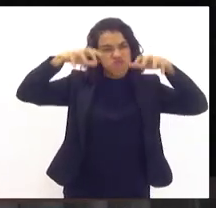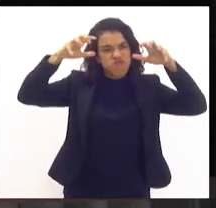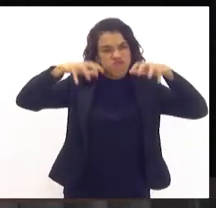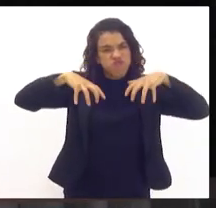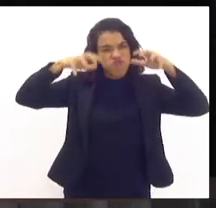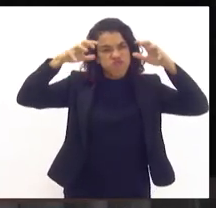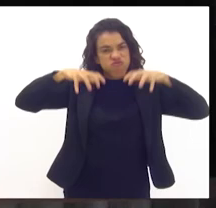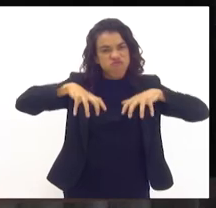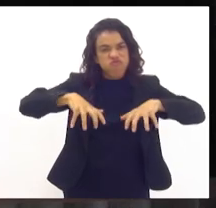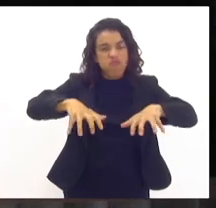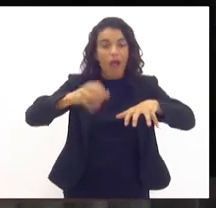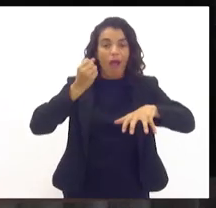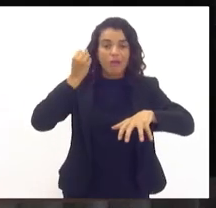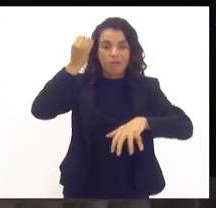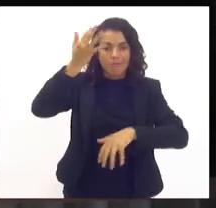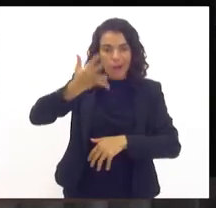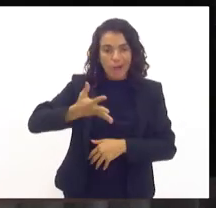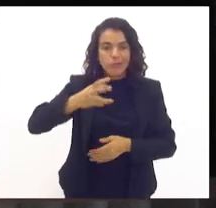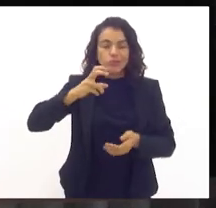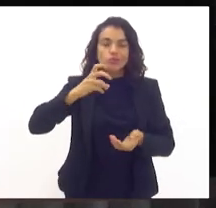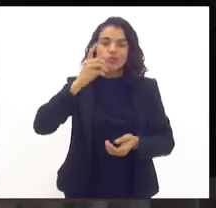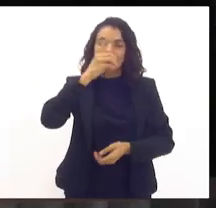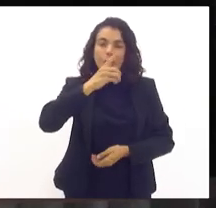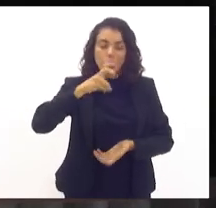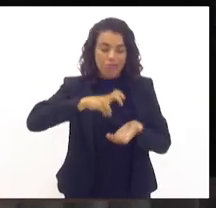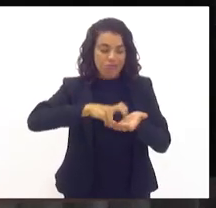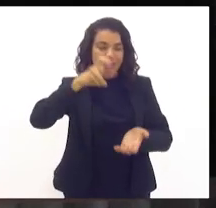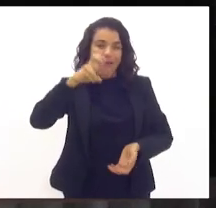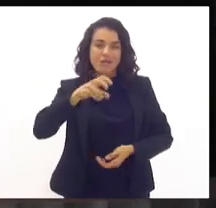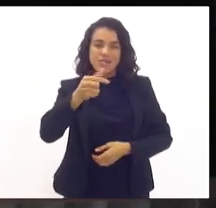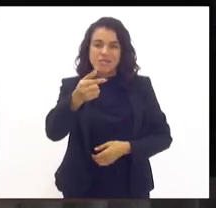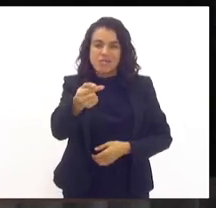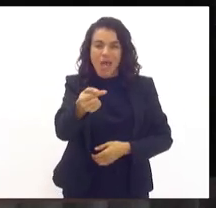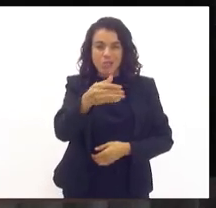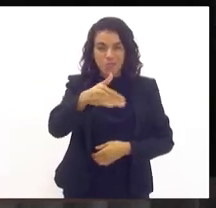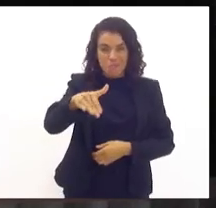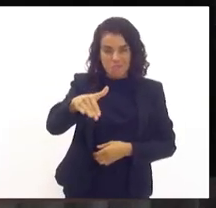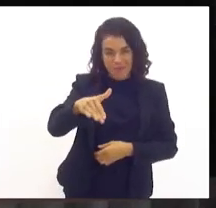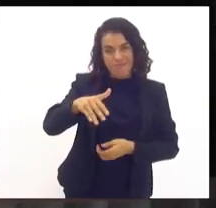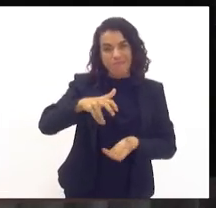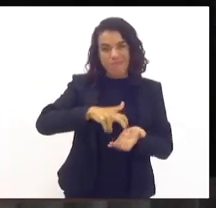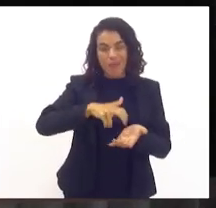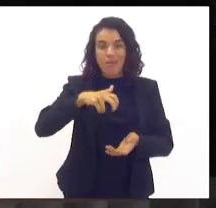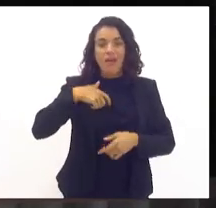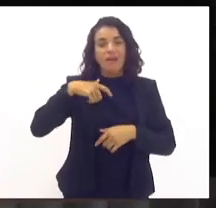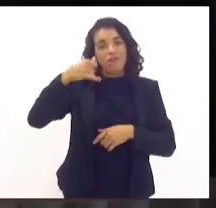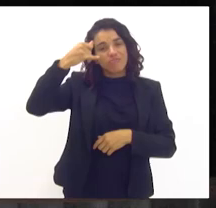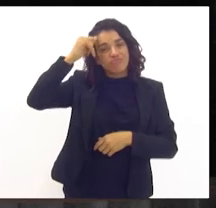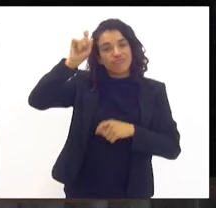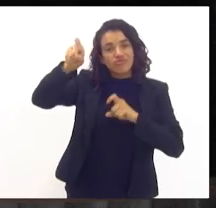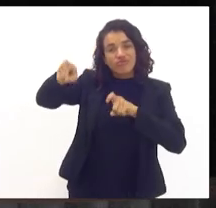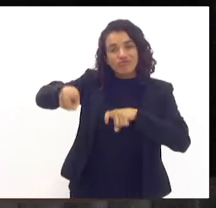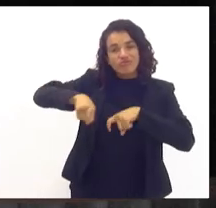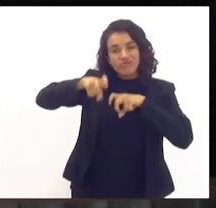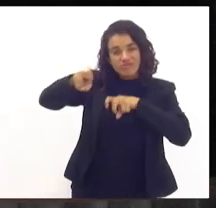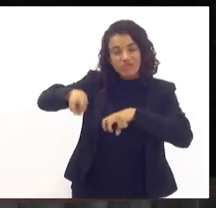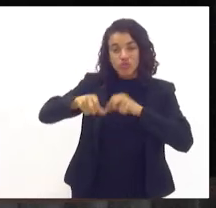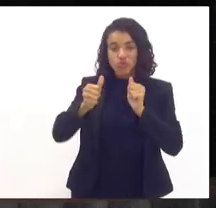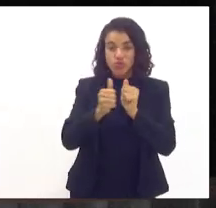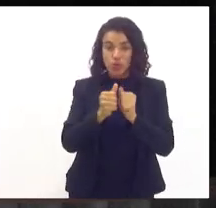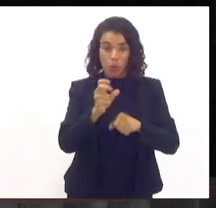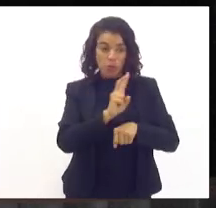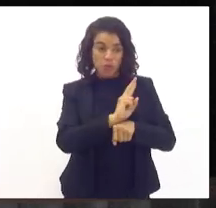a madrugada toda. Então, domingo de manhã cedo, cedinho, 7 e pouca da manhã, eu estava no sítio, junto com o meu segurança,